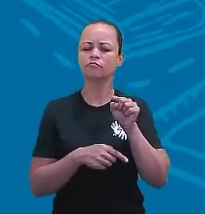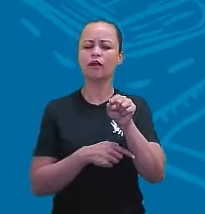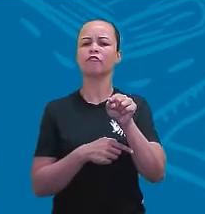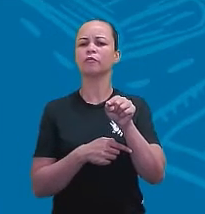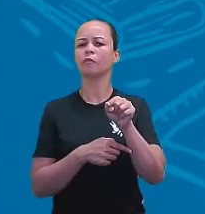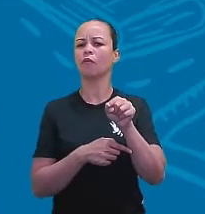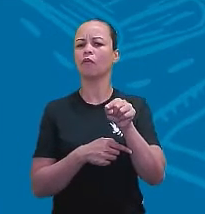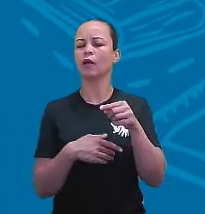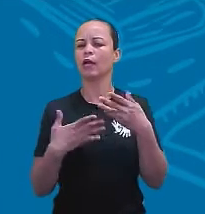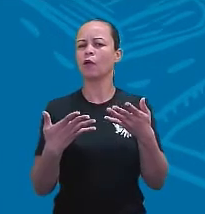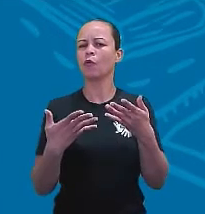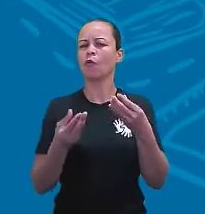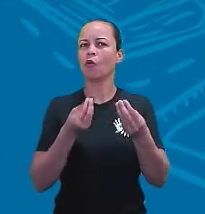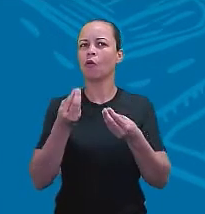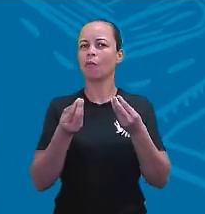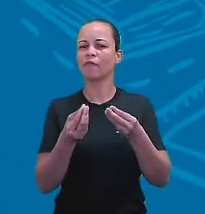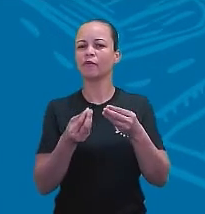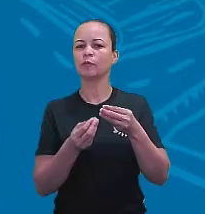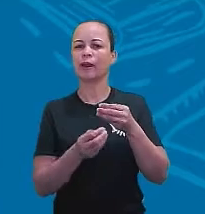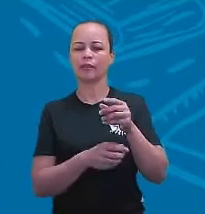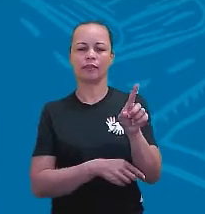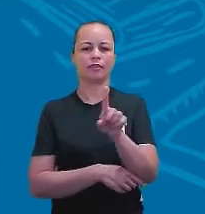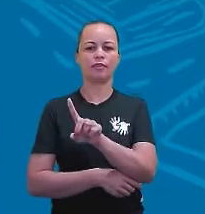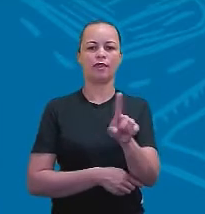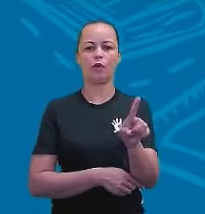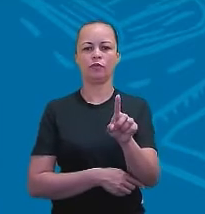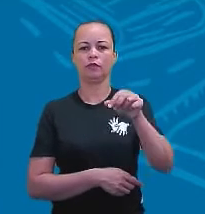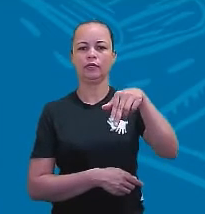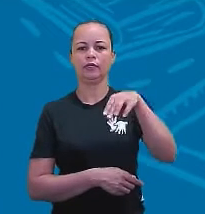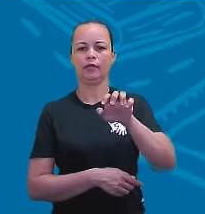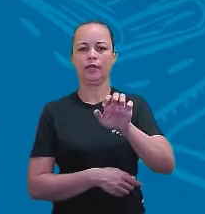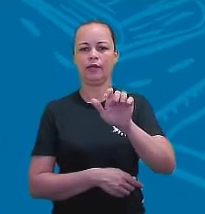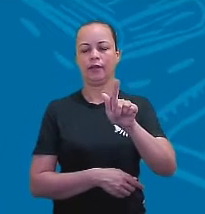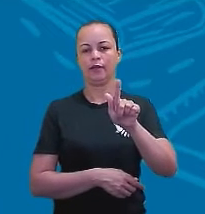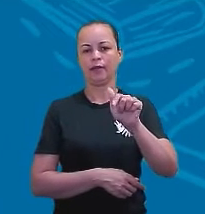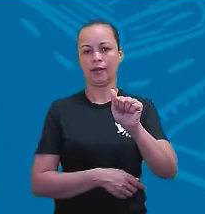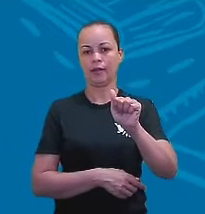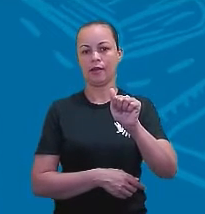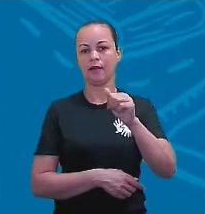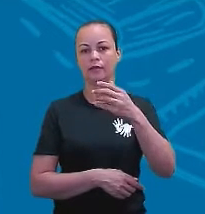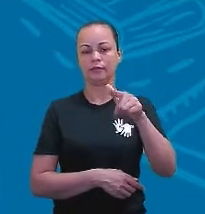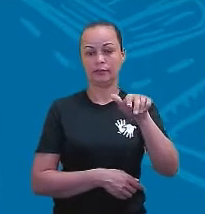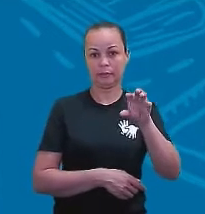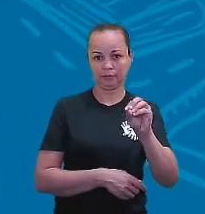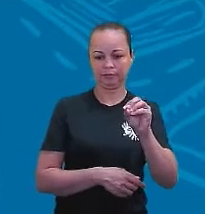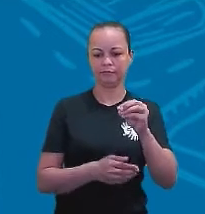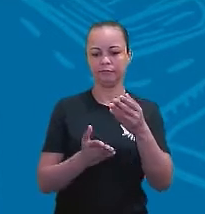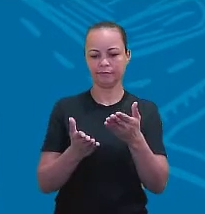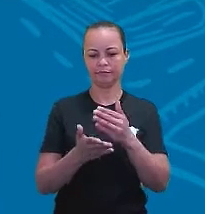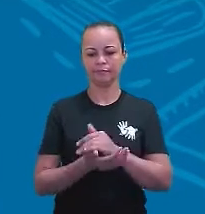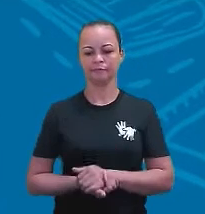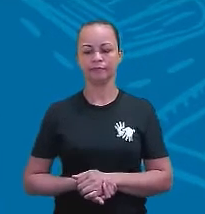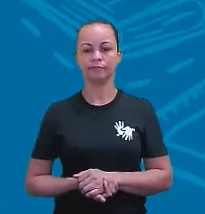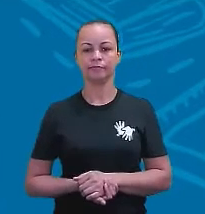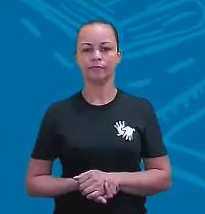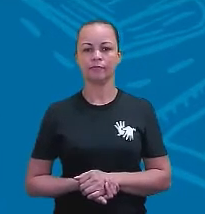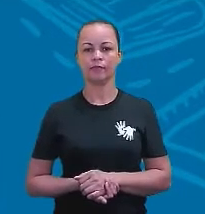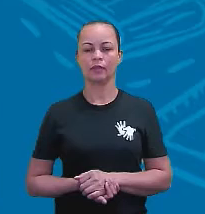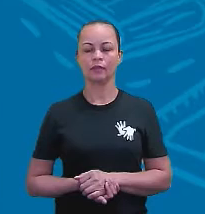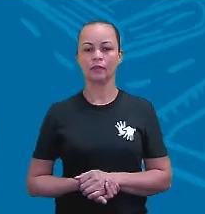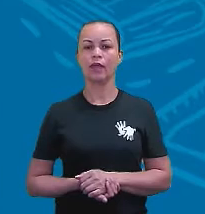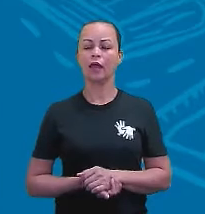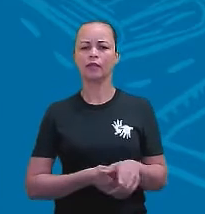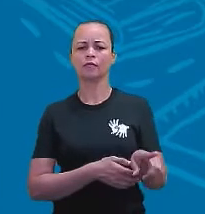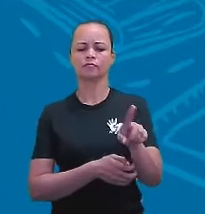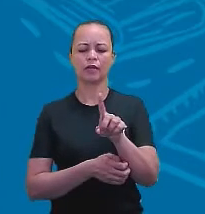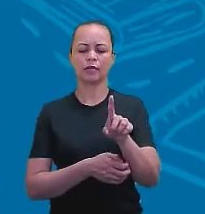gente faz para negar? Gente, fácil, simples, simples, simples. Vê só. Na negação,